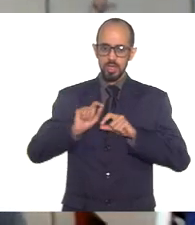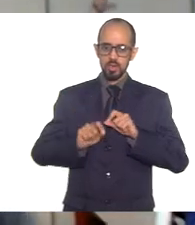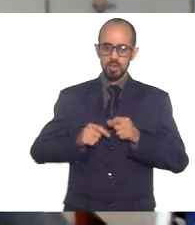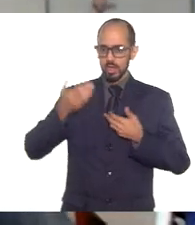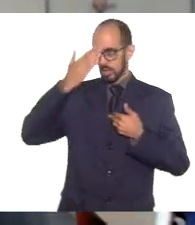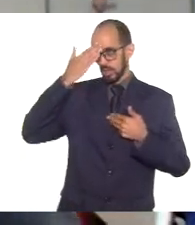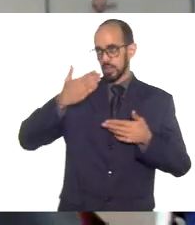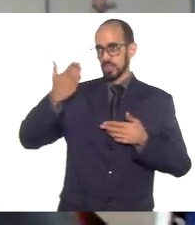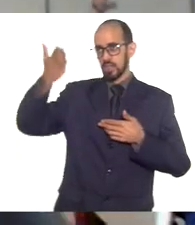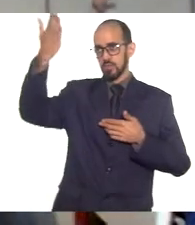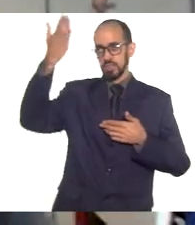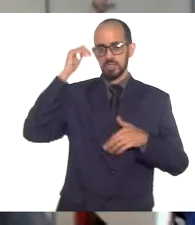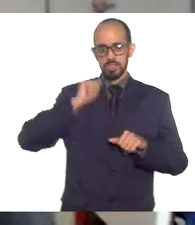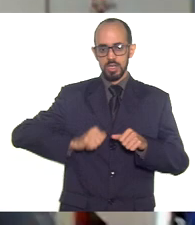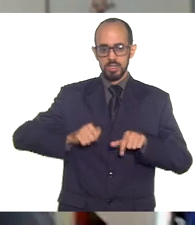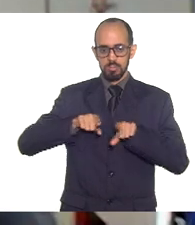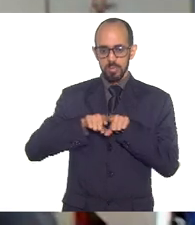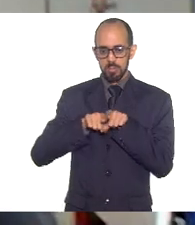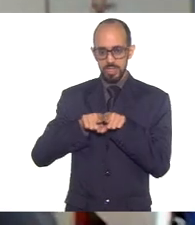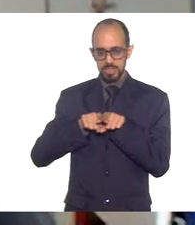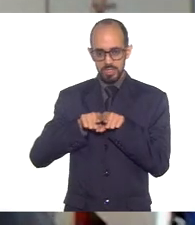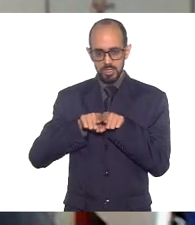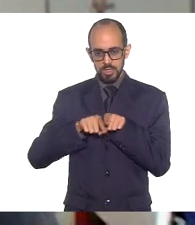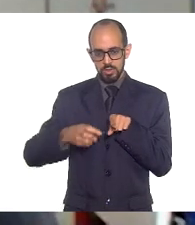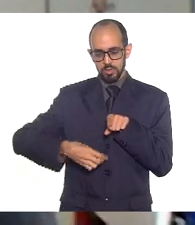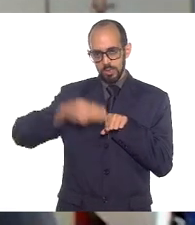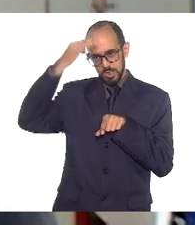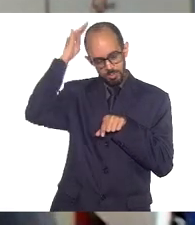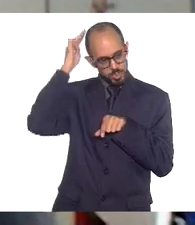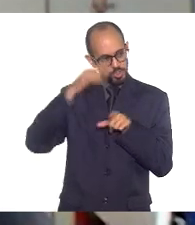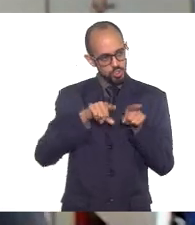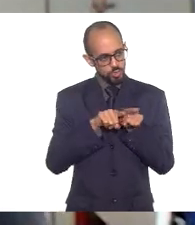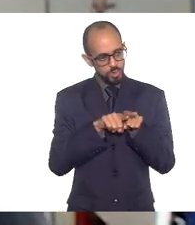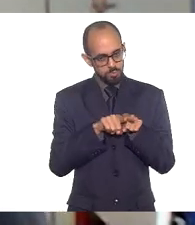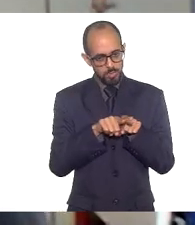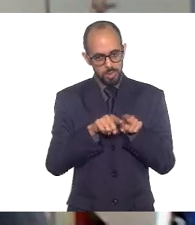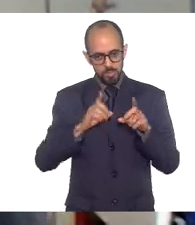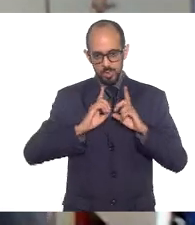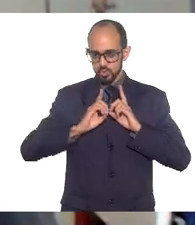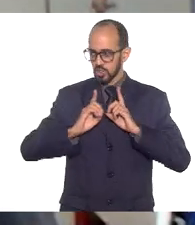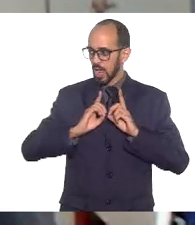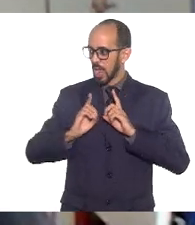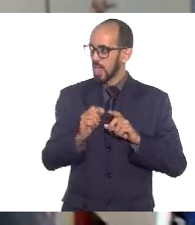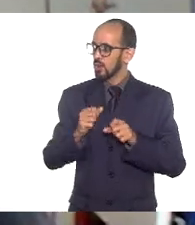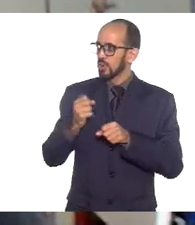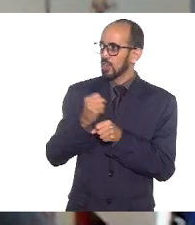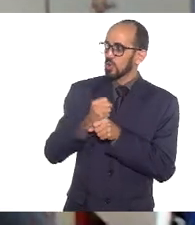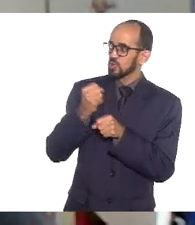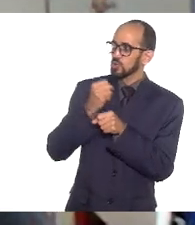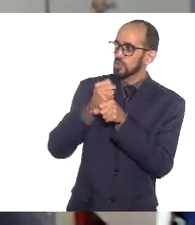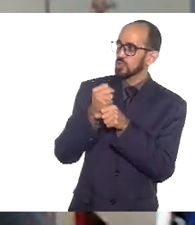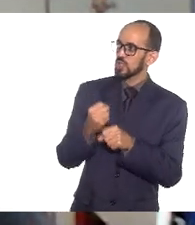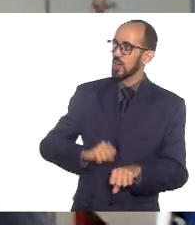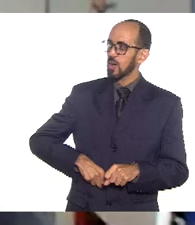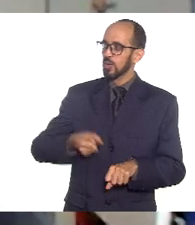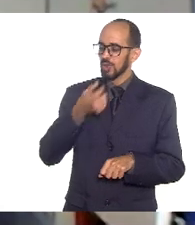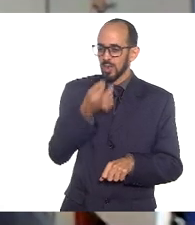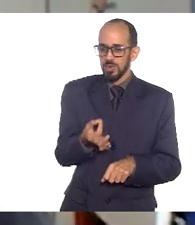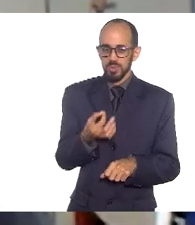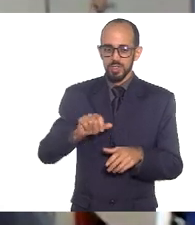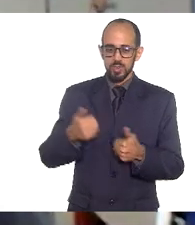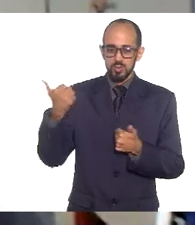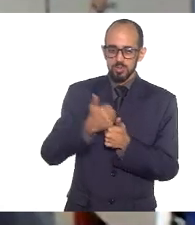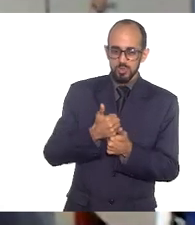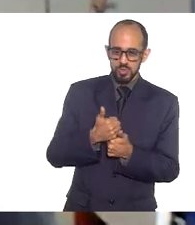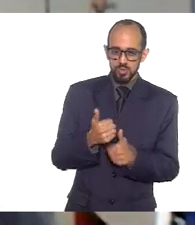agradecer a vossa excelência pela parceria do deputado Márcio Pacheco pelo diálogo aí na construção do parecer do